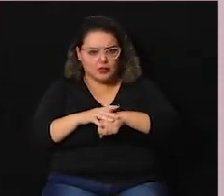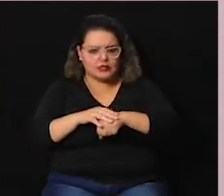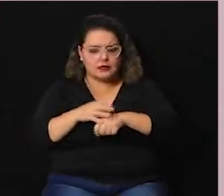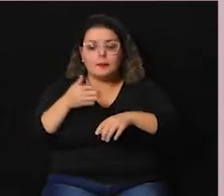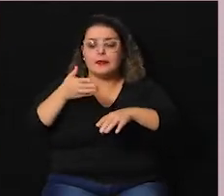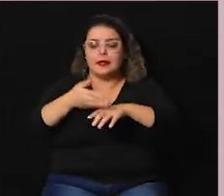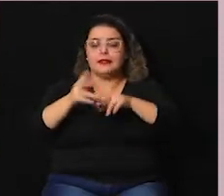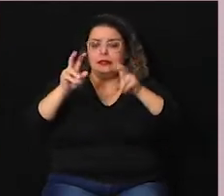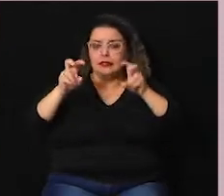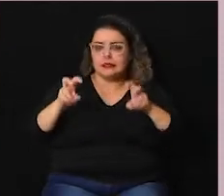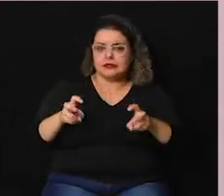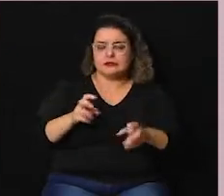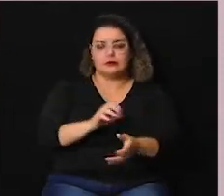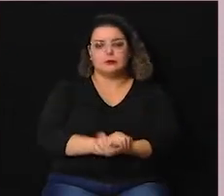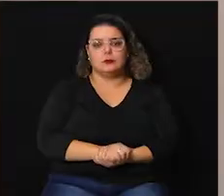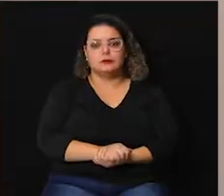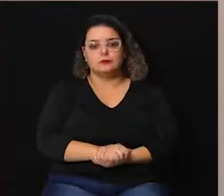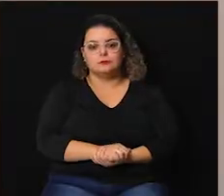entrar nesse tema?